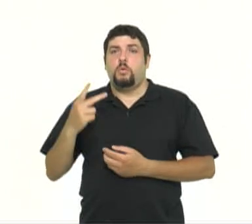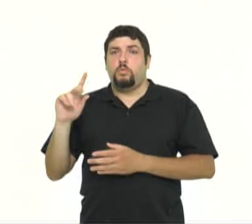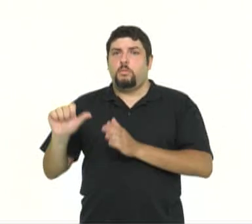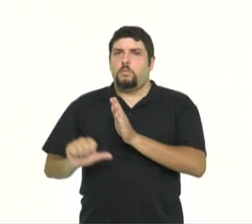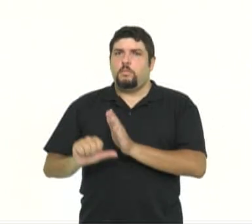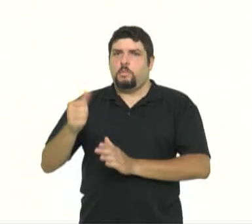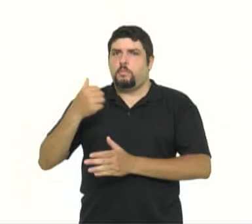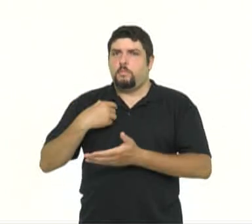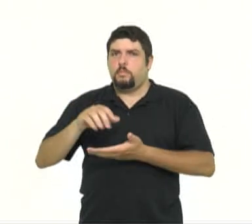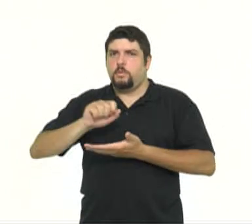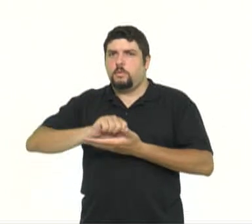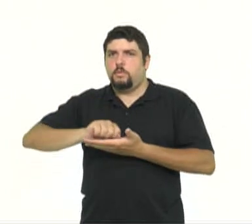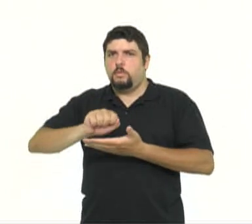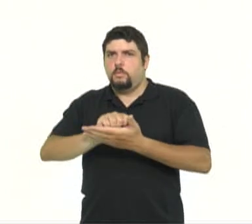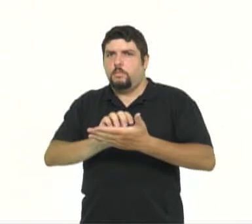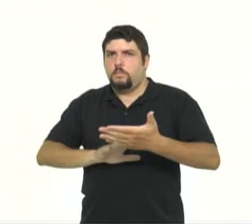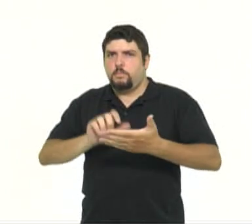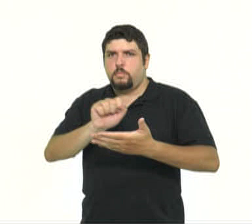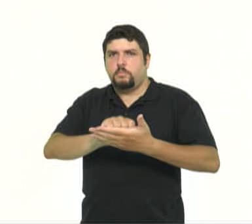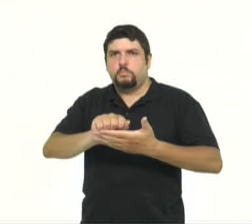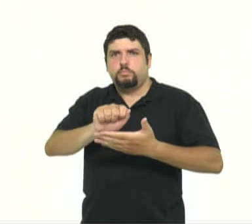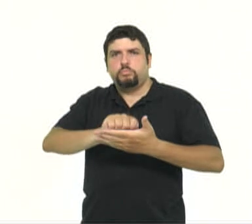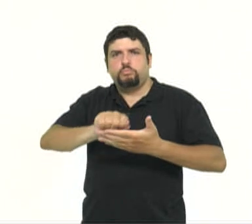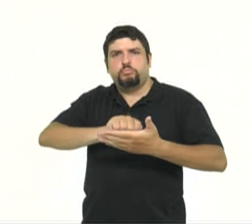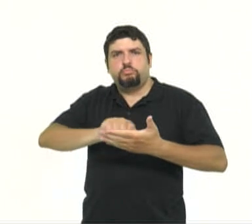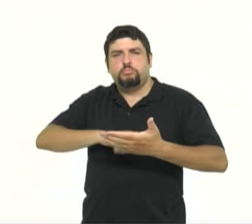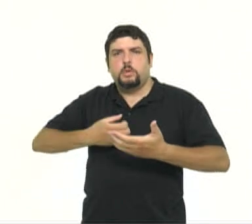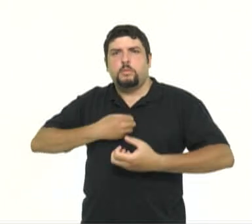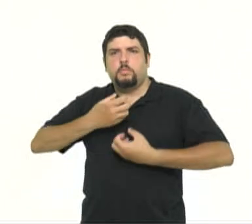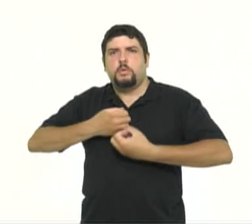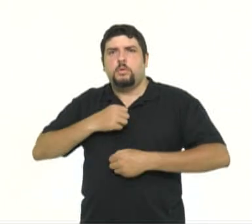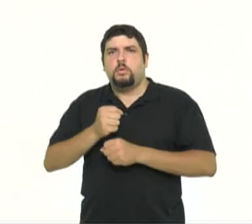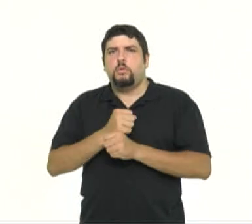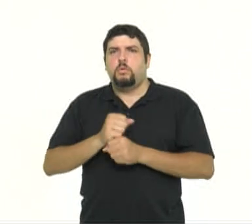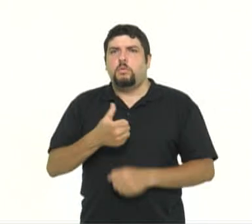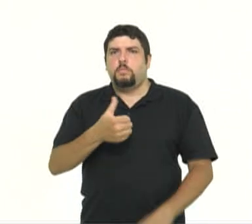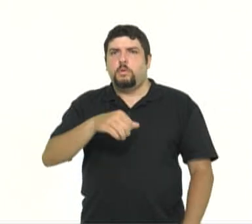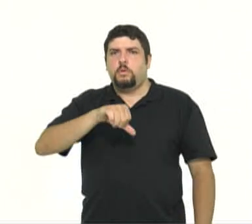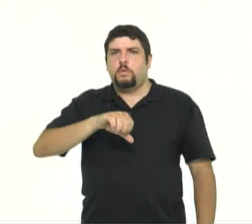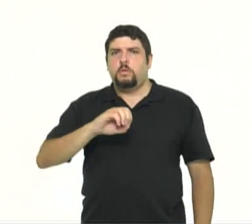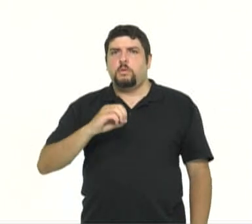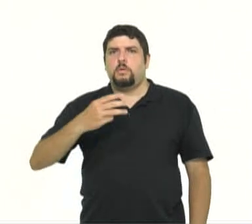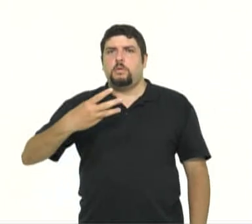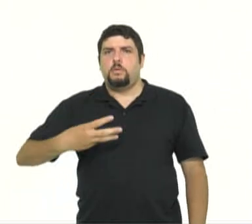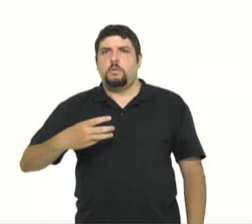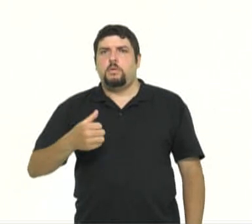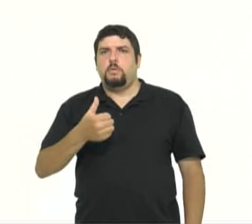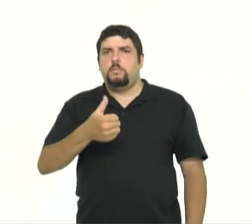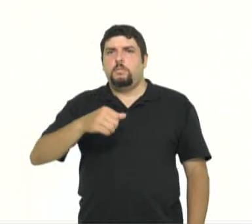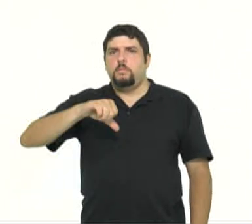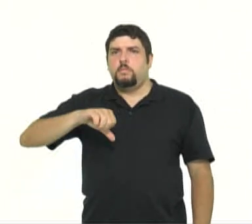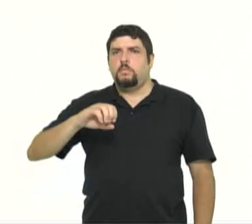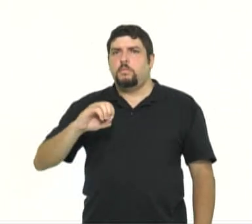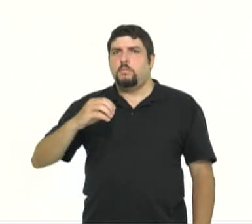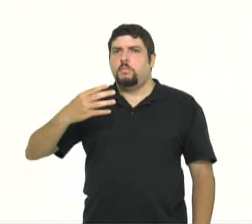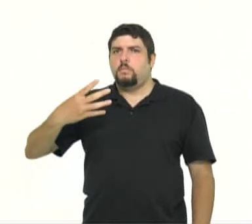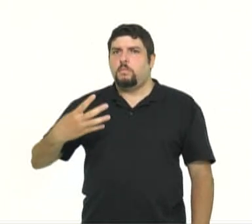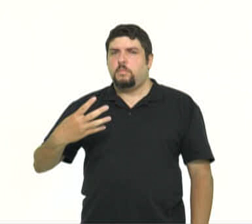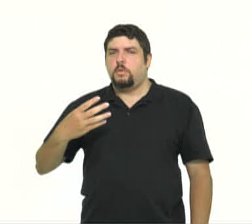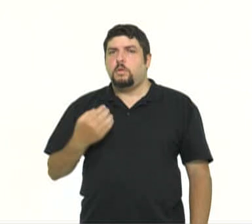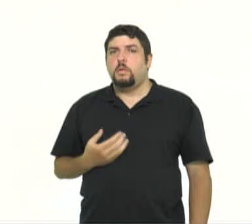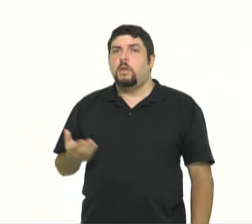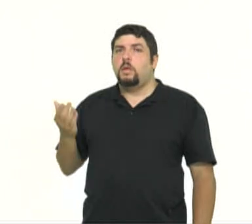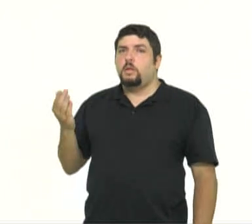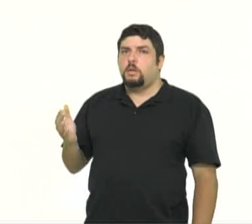composições poéticas datam dos anos de 1903 e 1904, quando